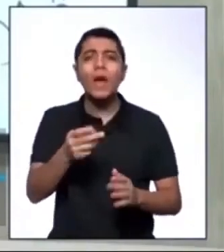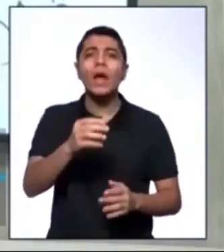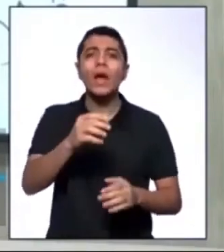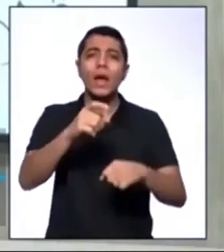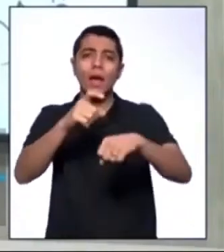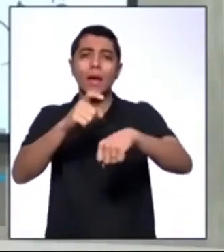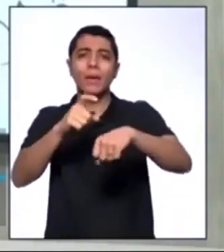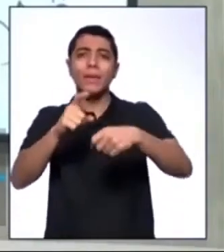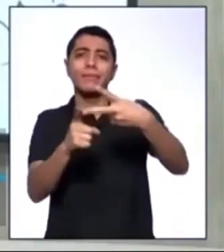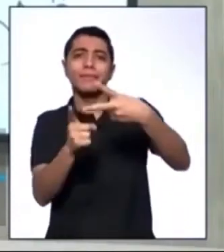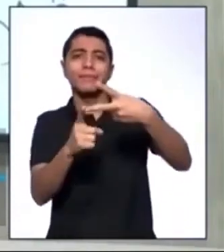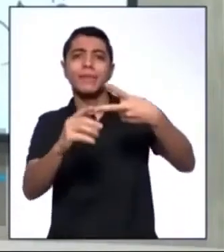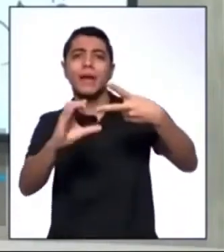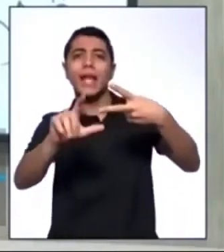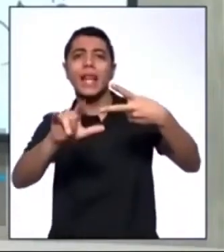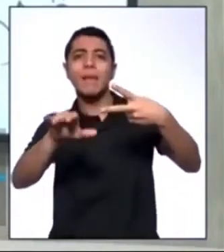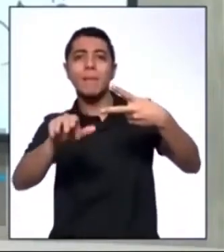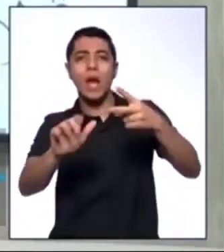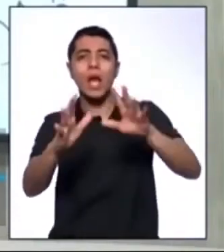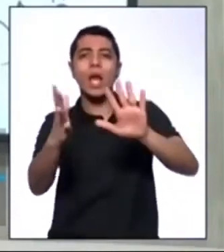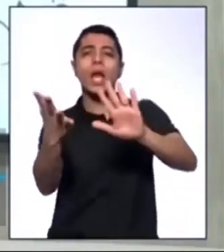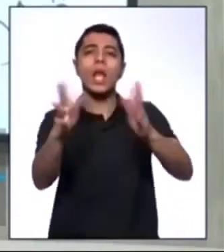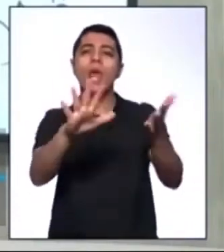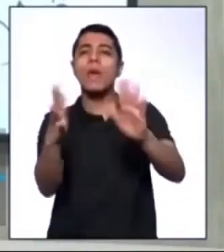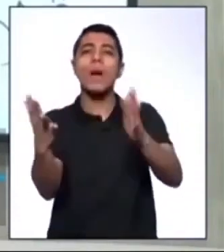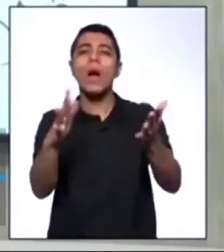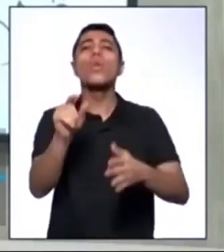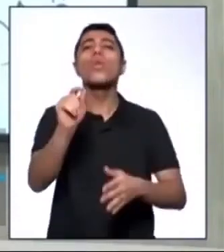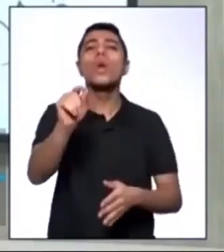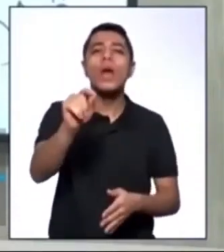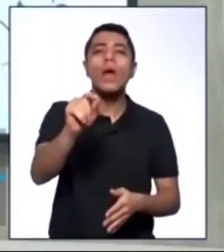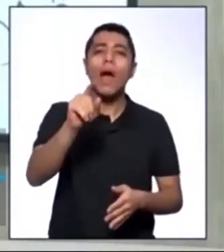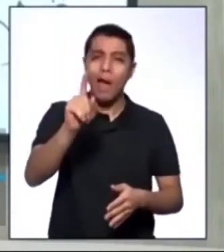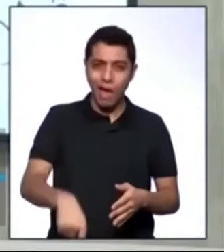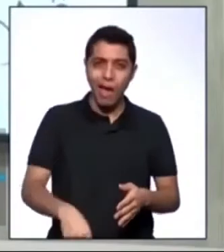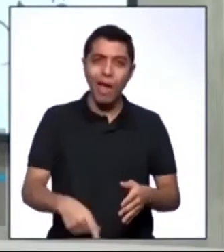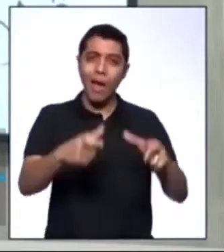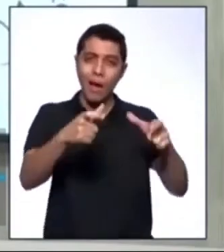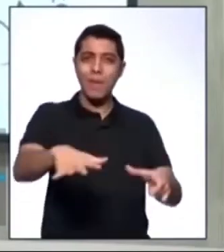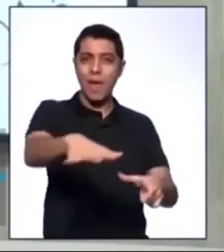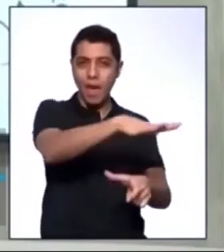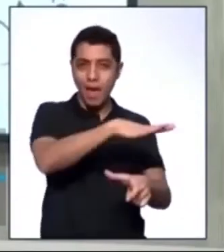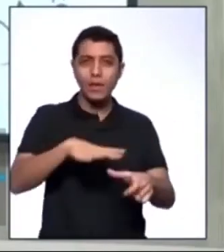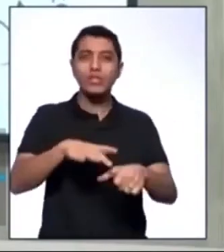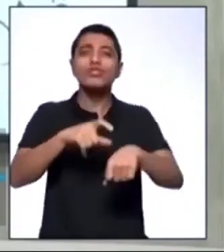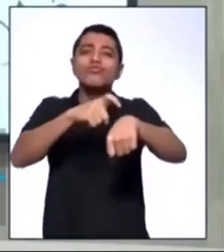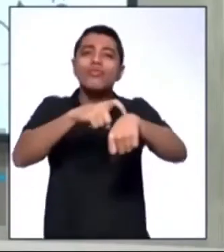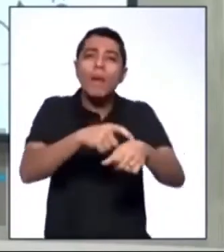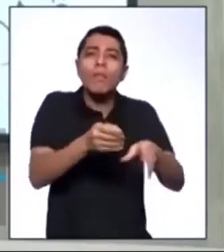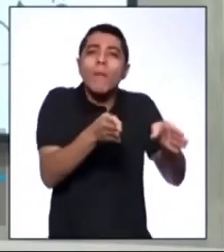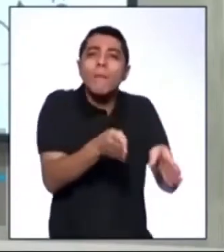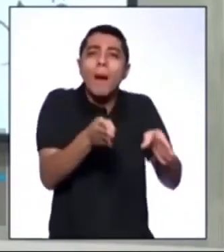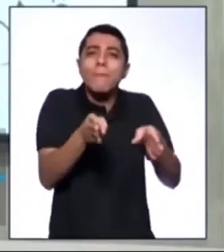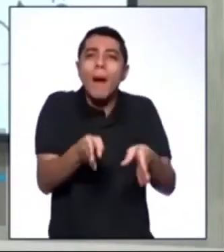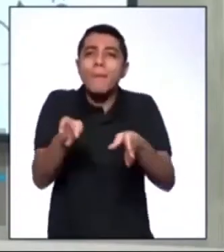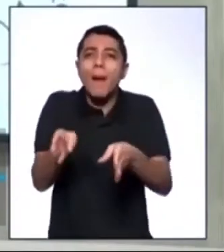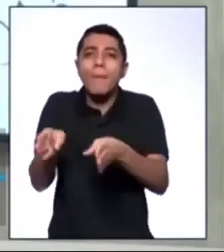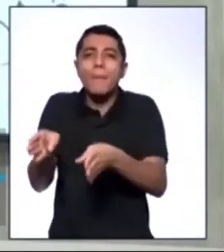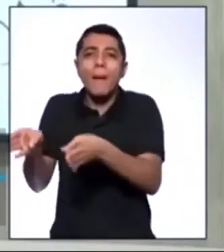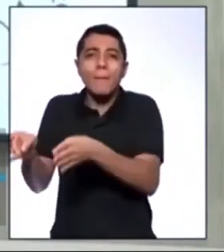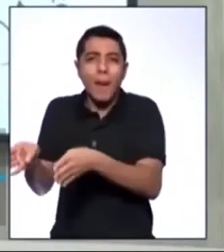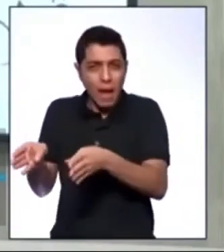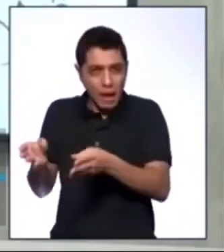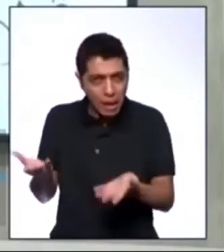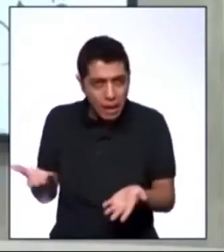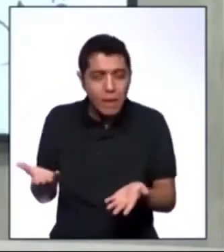de tempo em determinado ambiente? Eu diria, Carol, que os tipos de tempo eles se encadeiam.